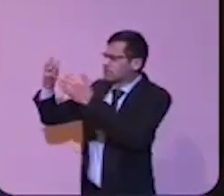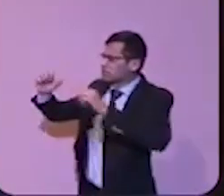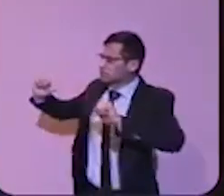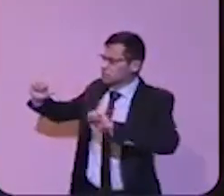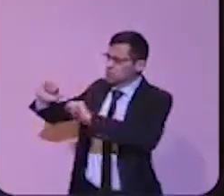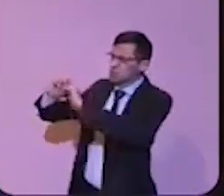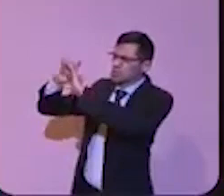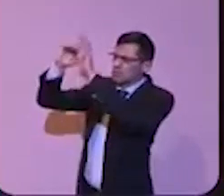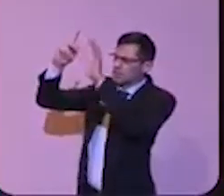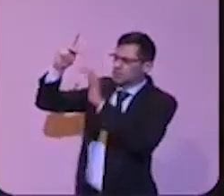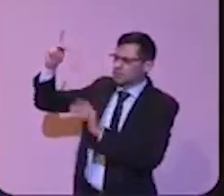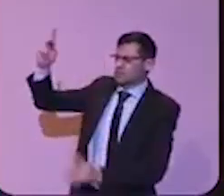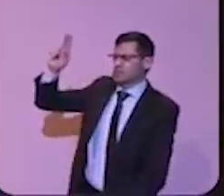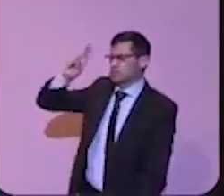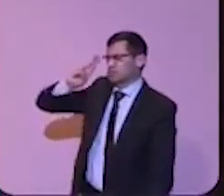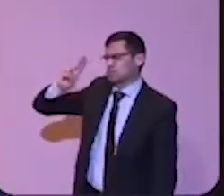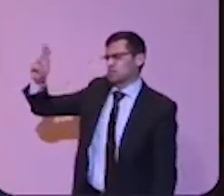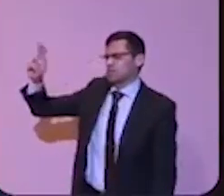do Senhor.